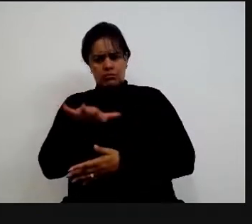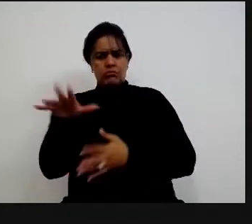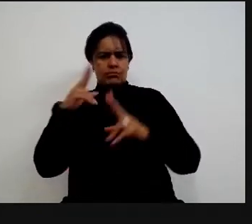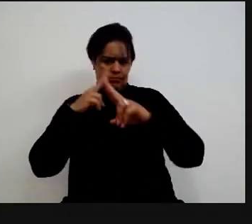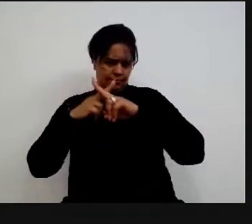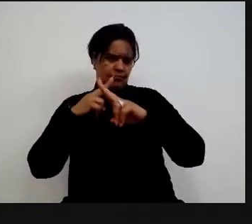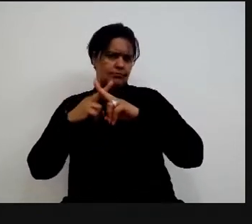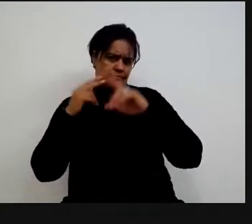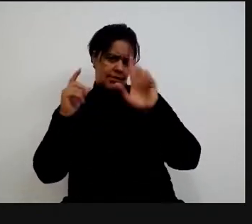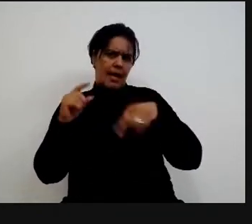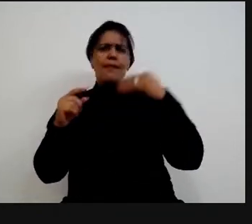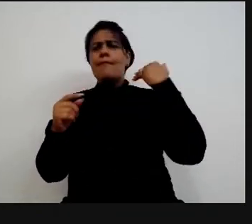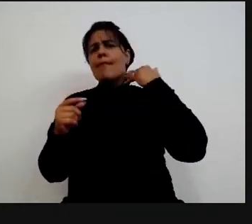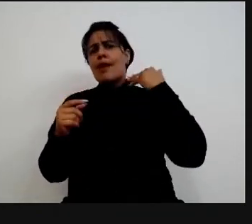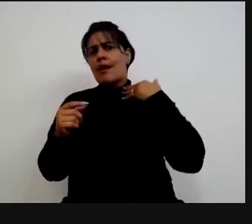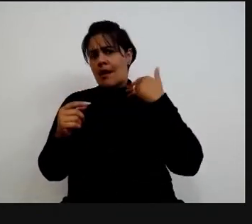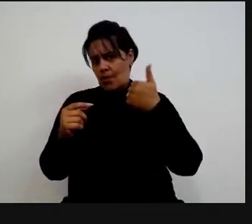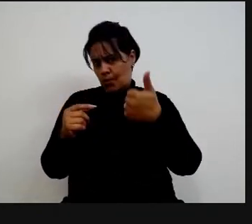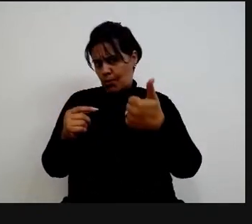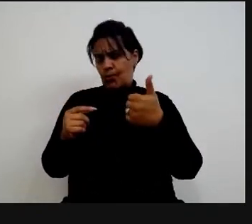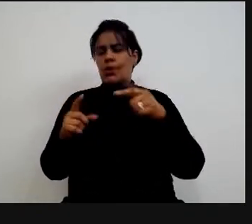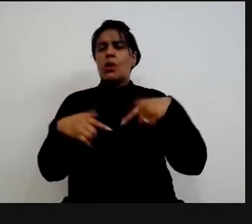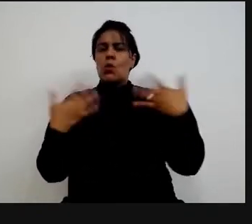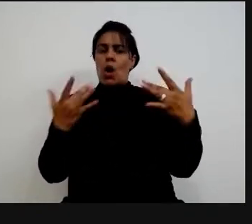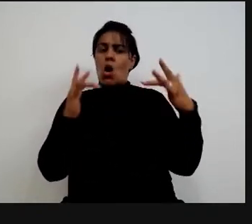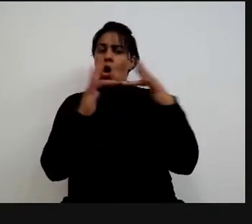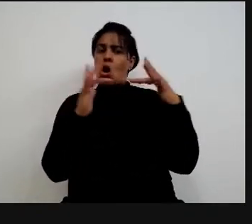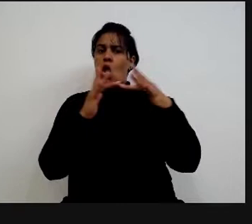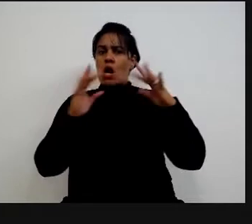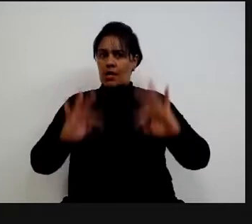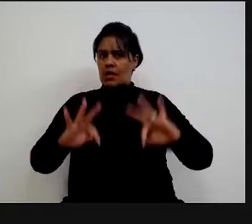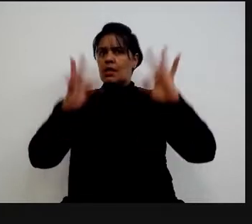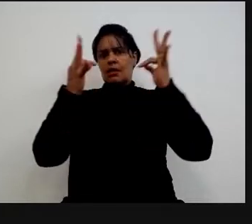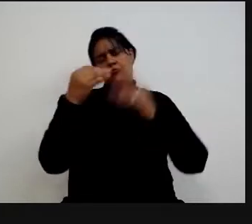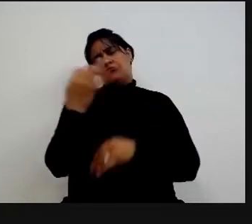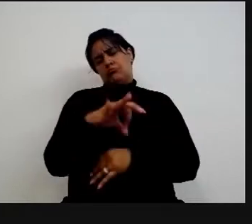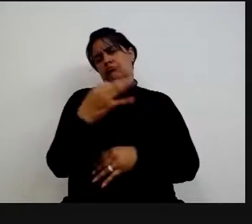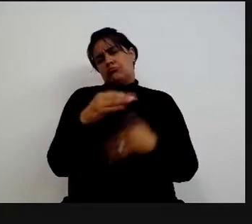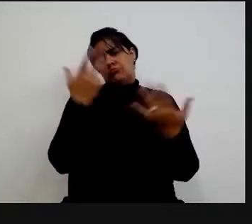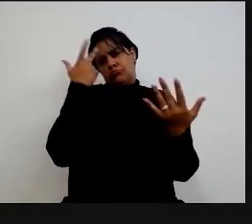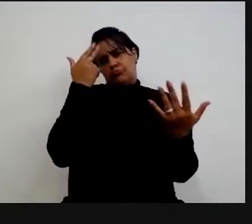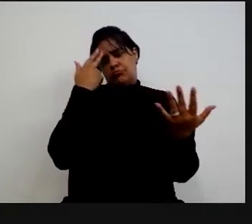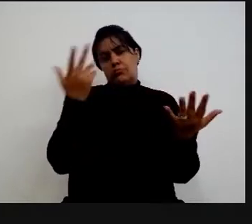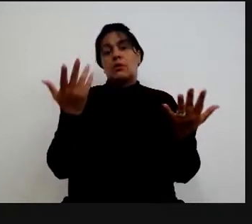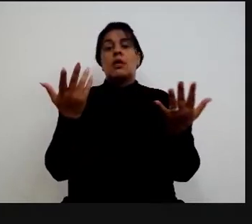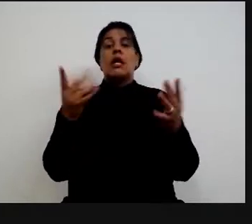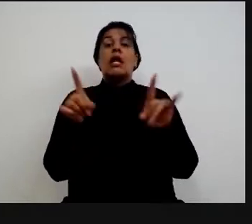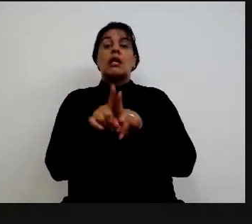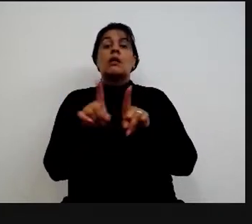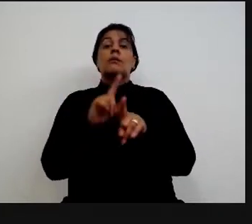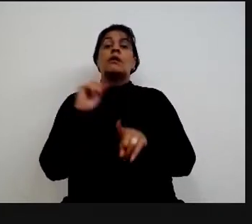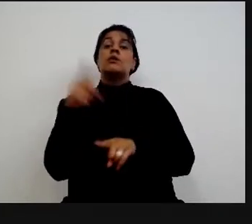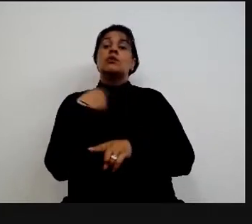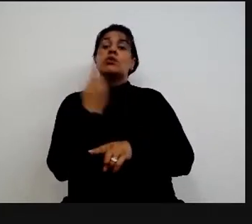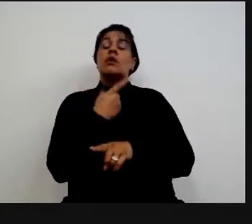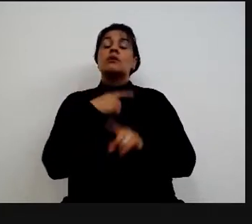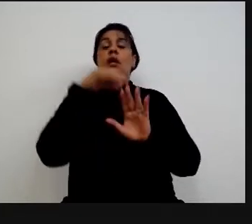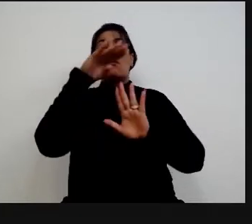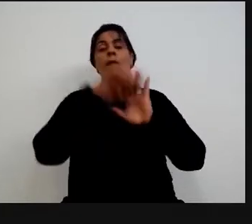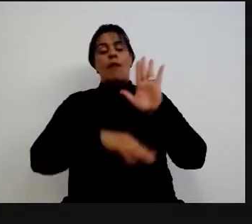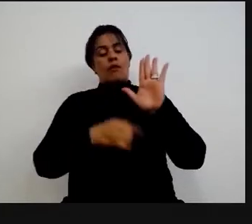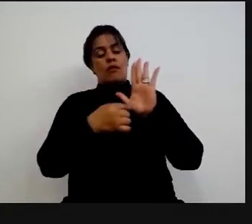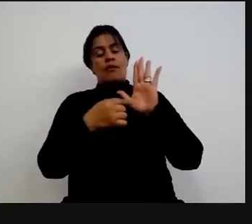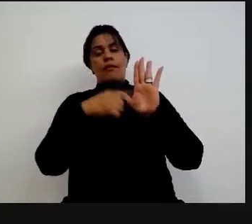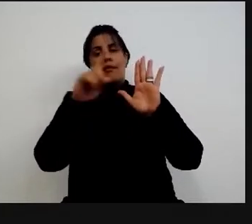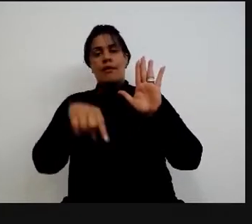por isso, já temos mais contato com a tecnologia. E, há algum tempo, nós já temos um portfólio em que se tem mais